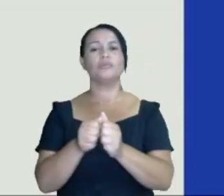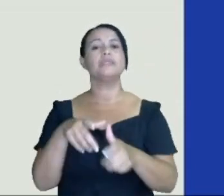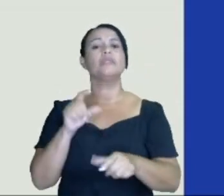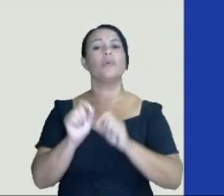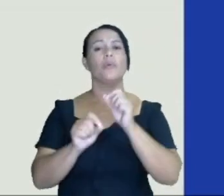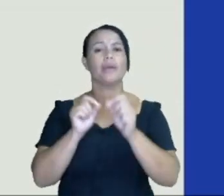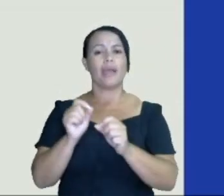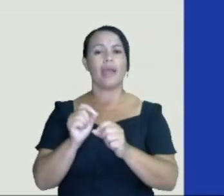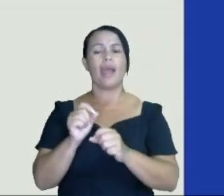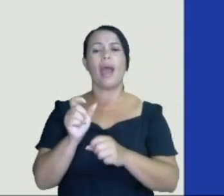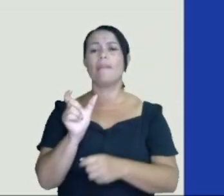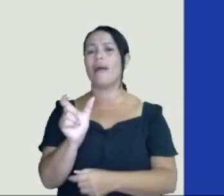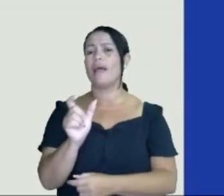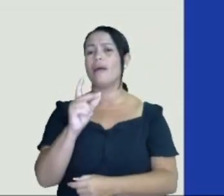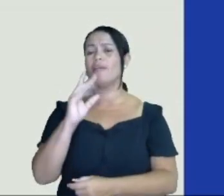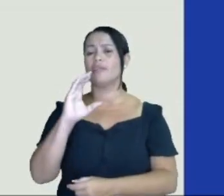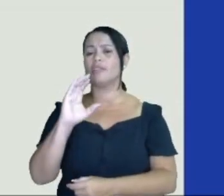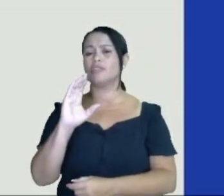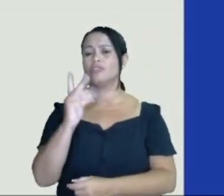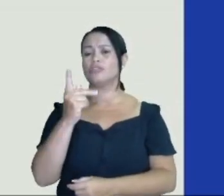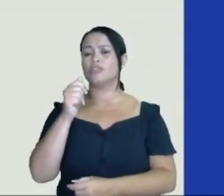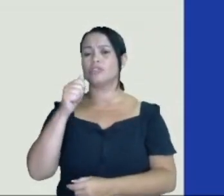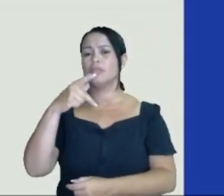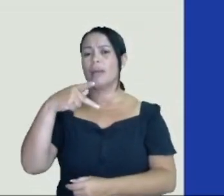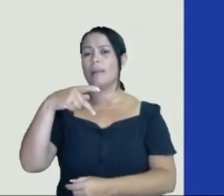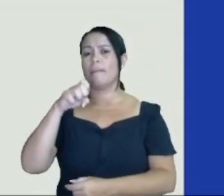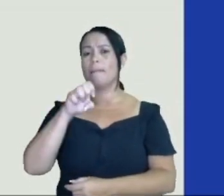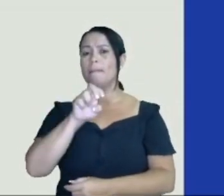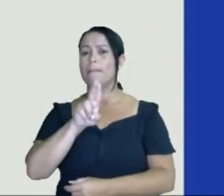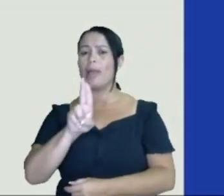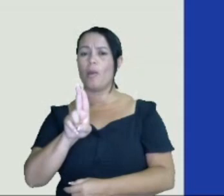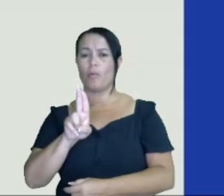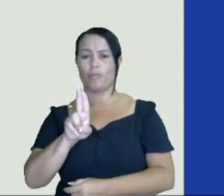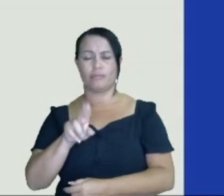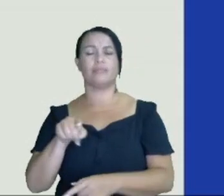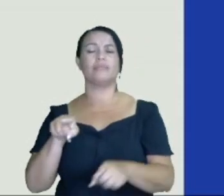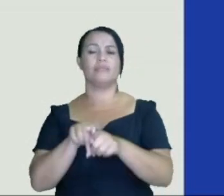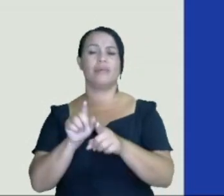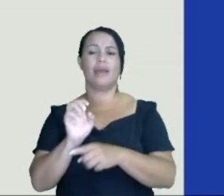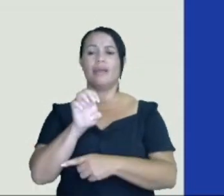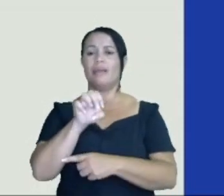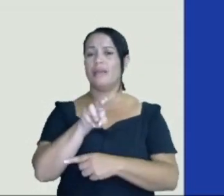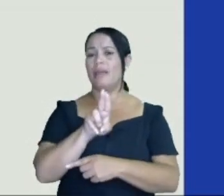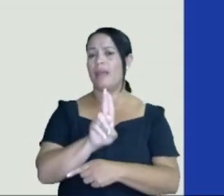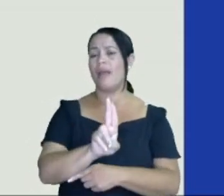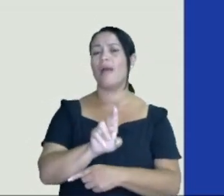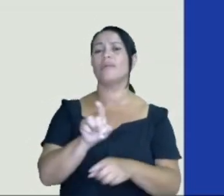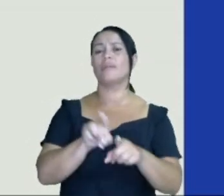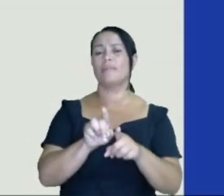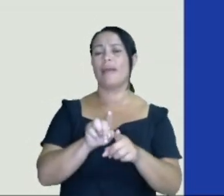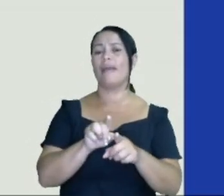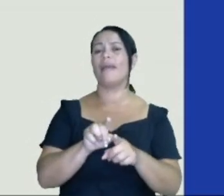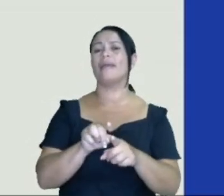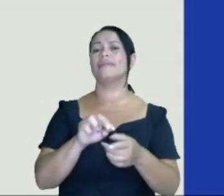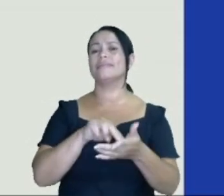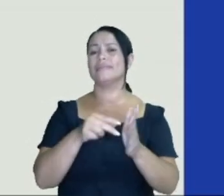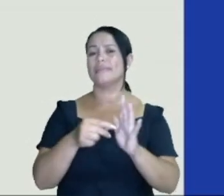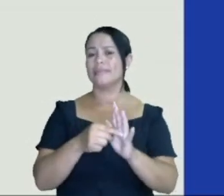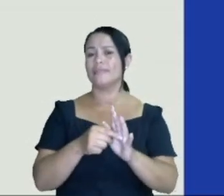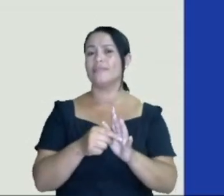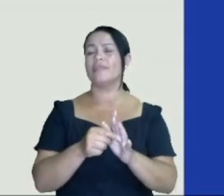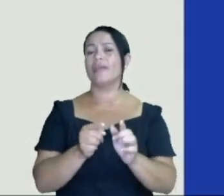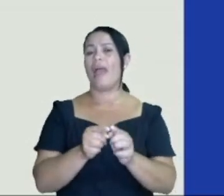Então, a palavra chapéu termina em el também. Termina em el, ditongo aberto,